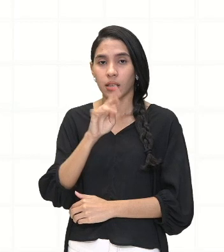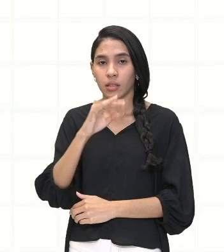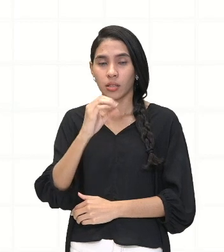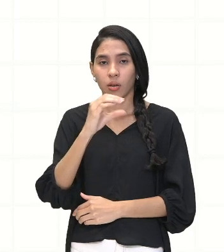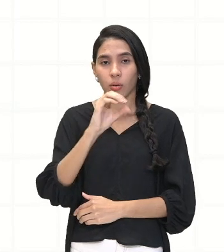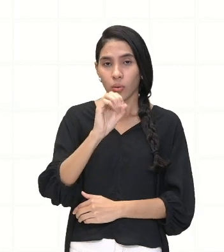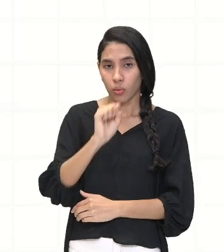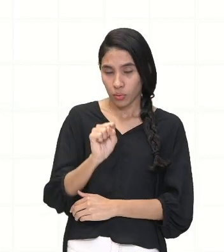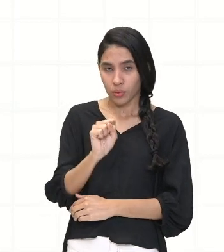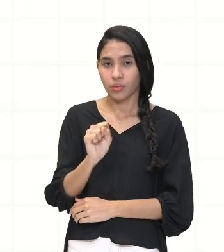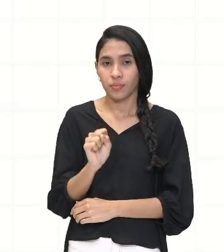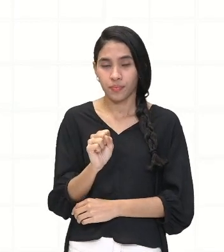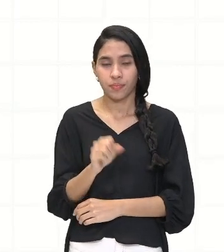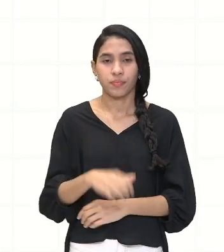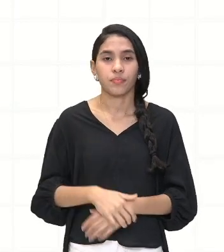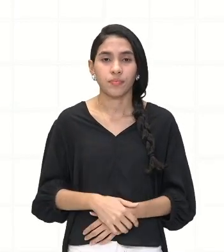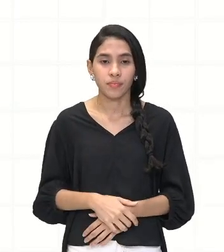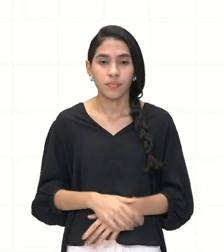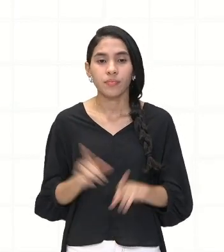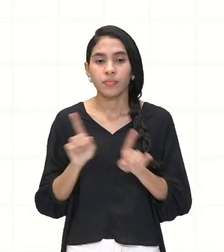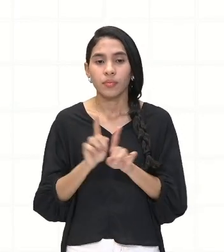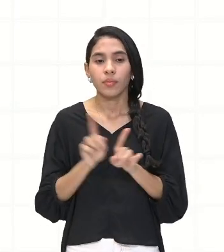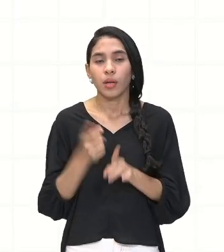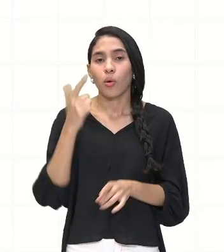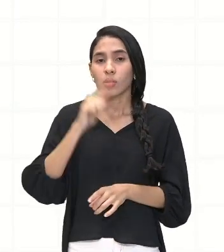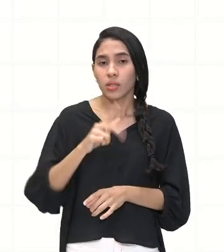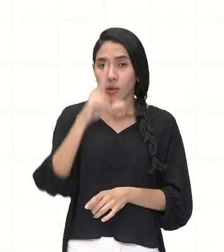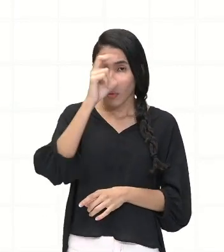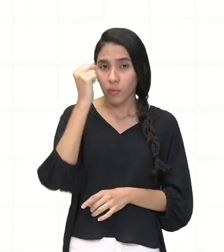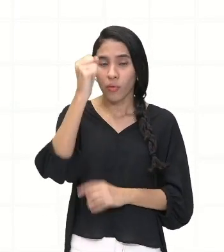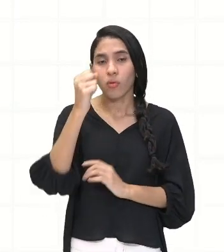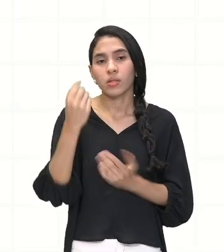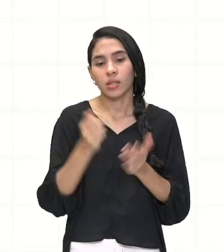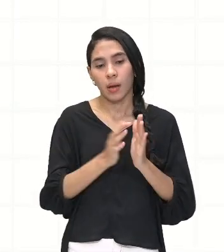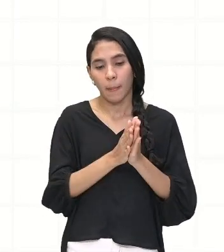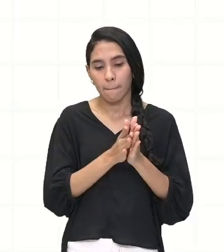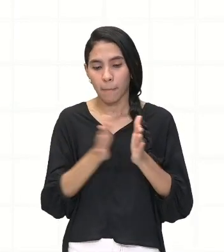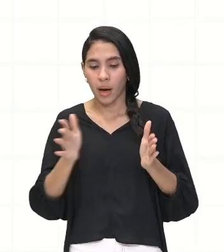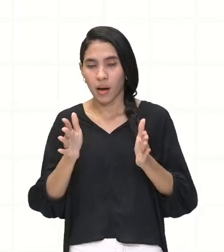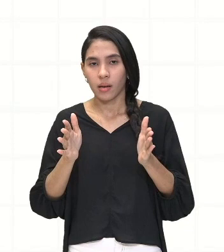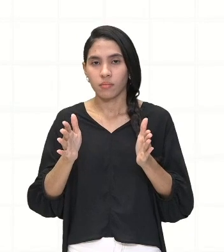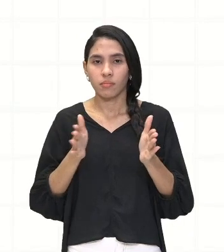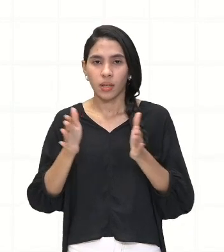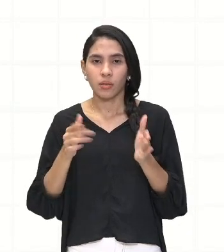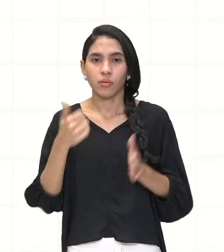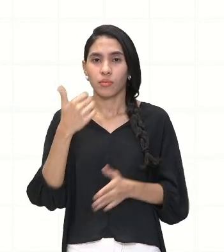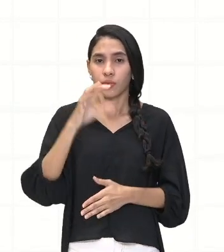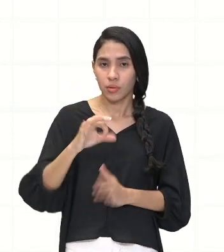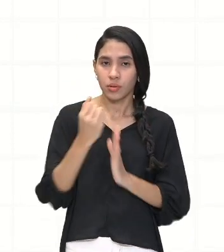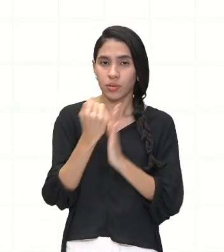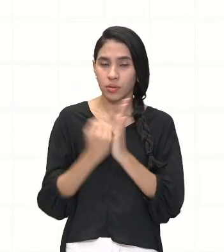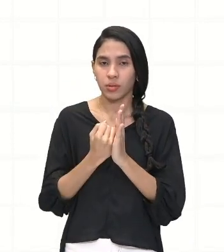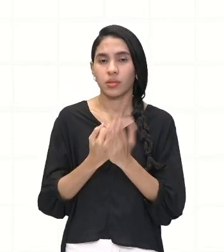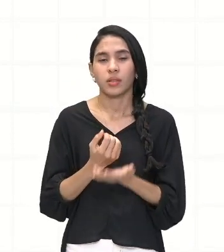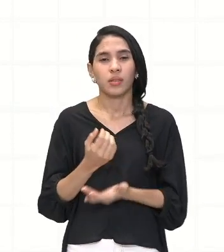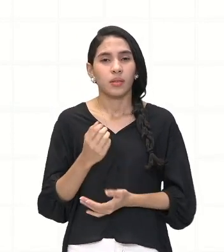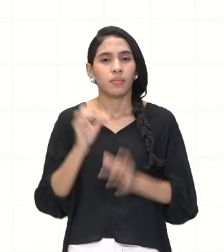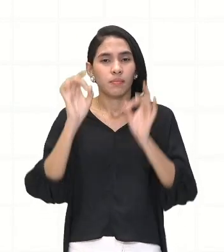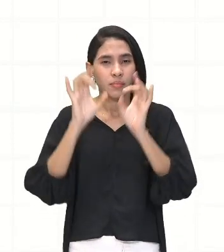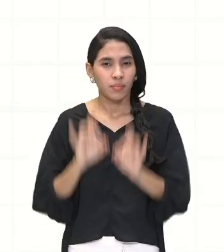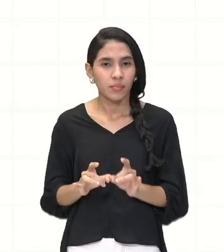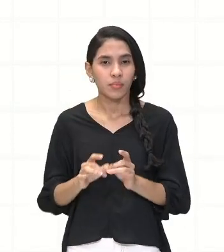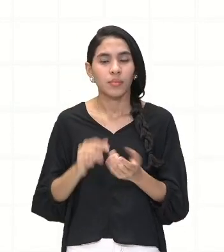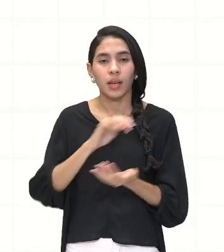nacionalistas fortaleceram-se durante o século XIX, especialmente a partir ali das